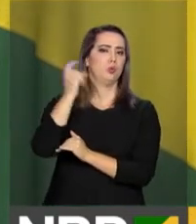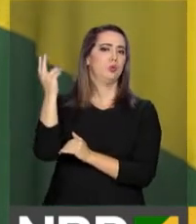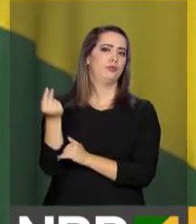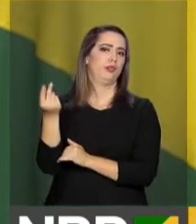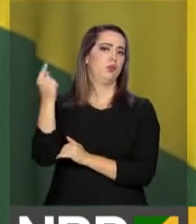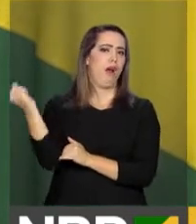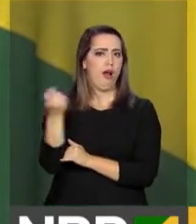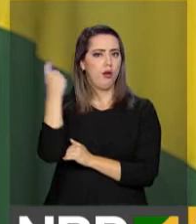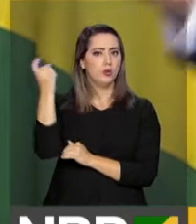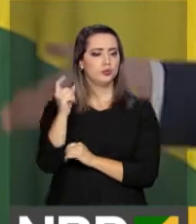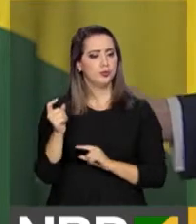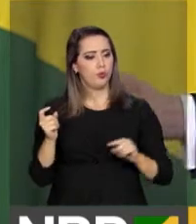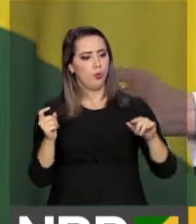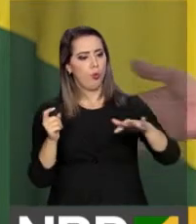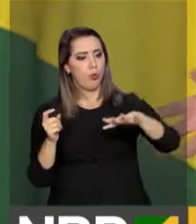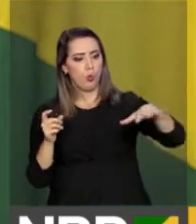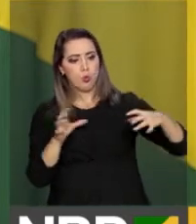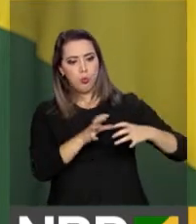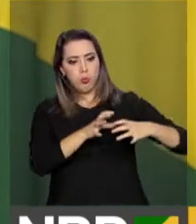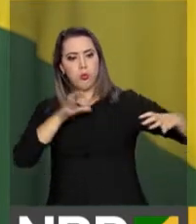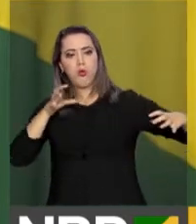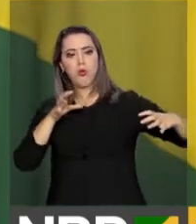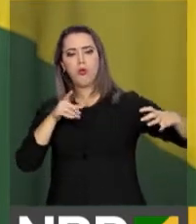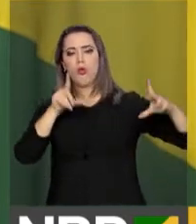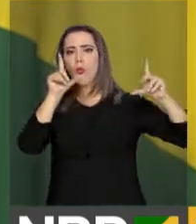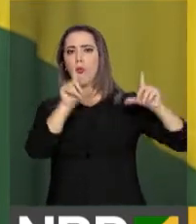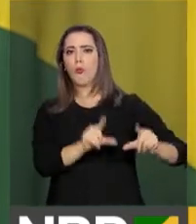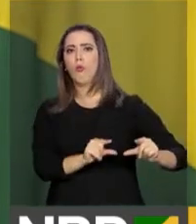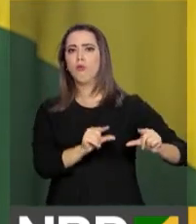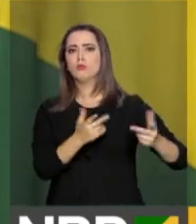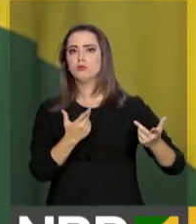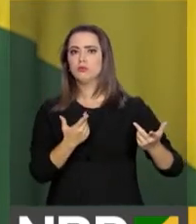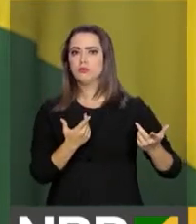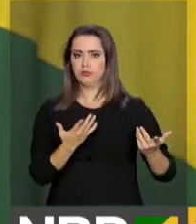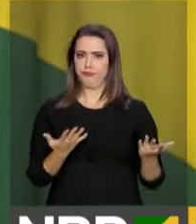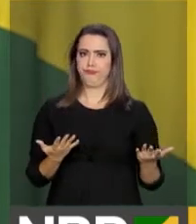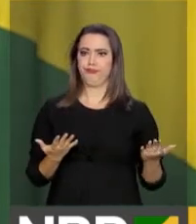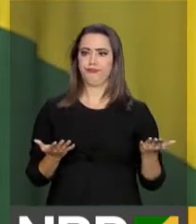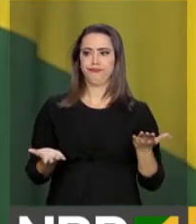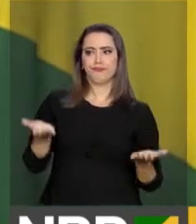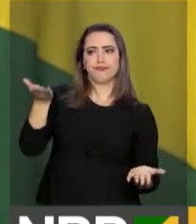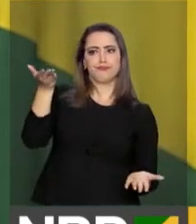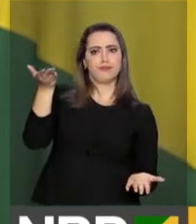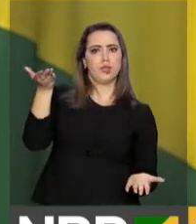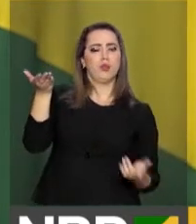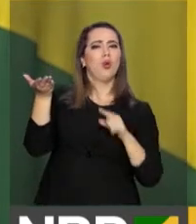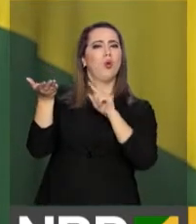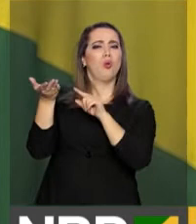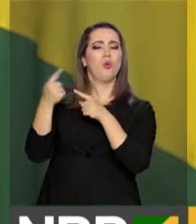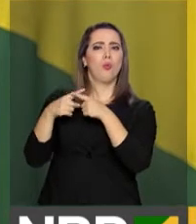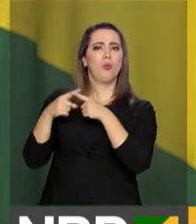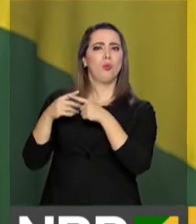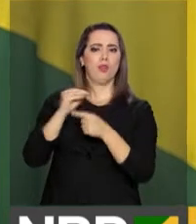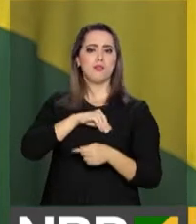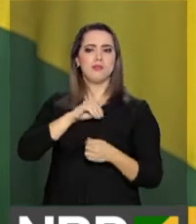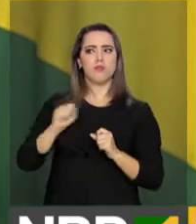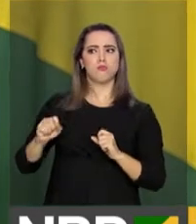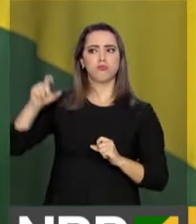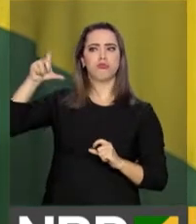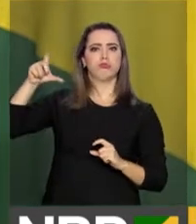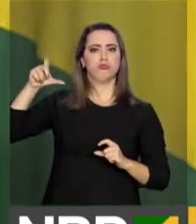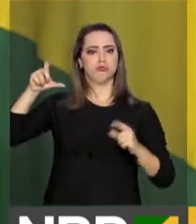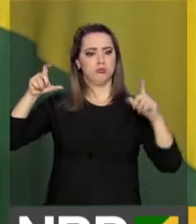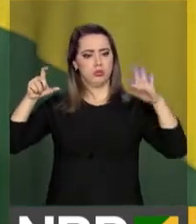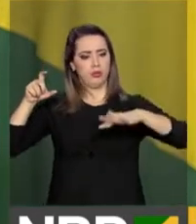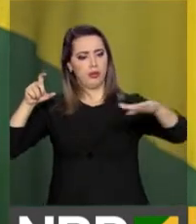um milhão novecentos mil pessoas custa um terço num texto dois terços disso há uma desigualdade